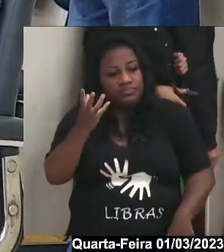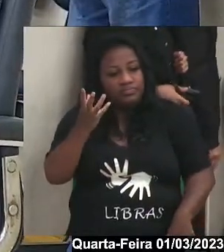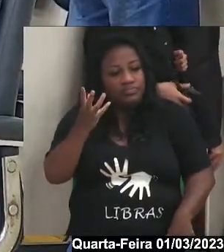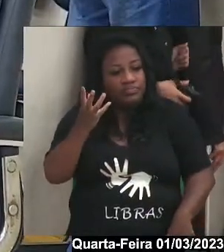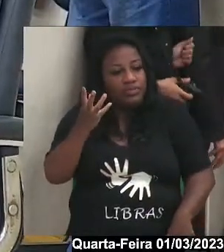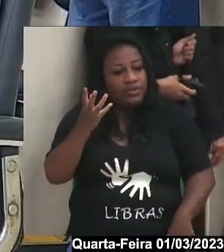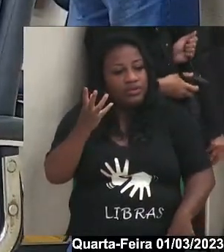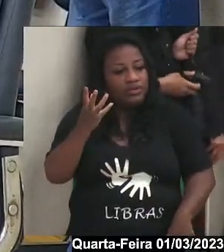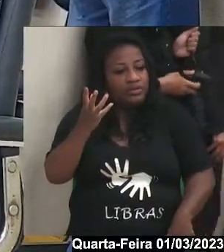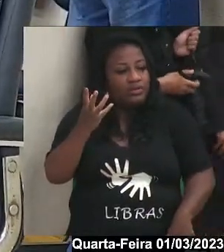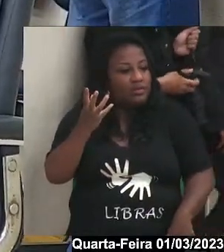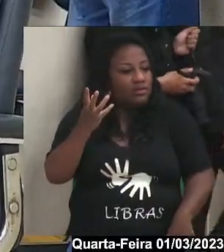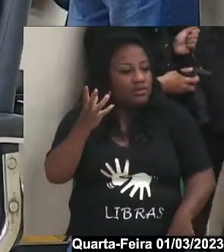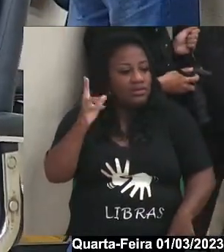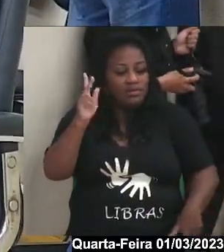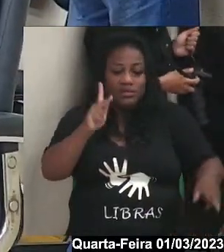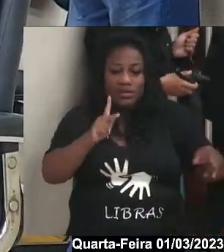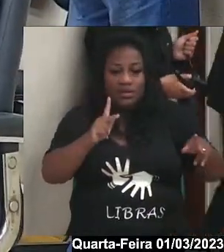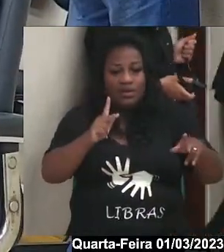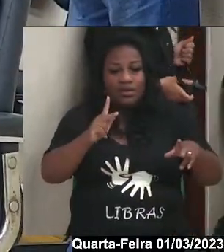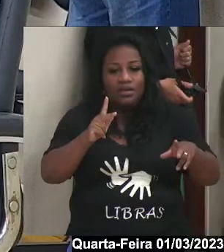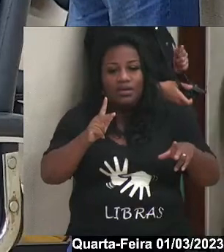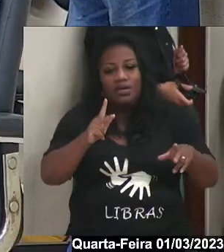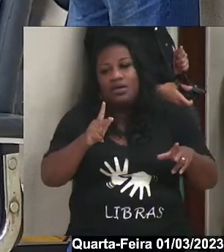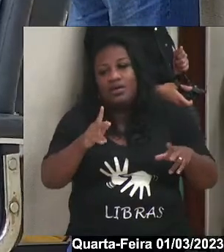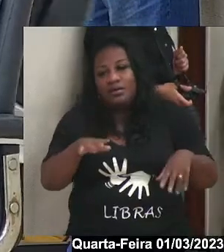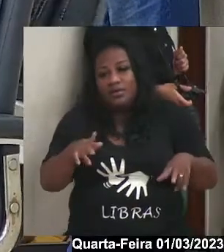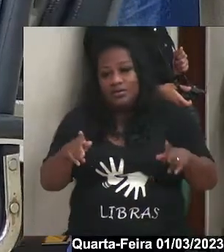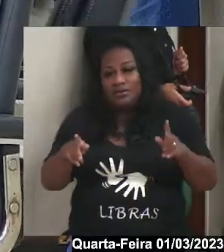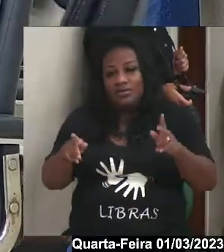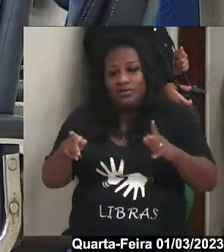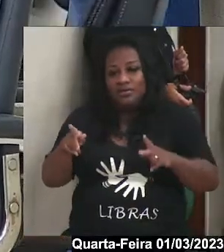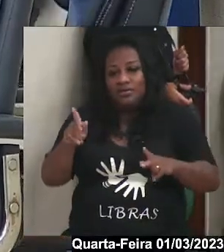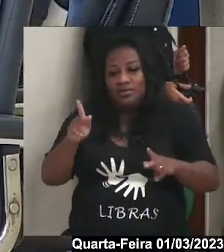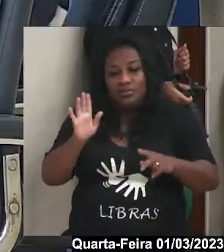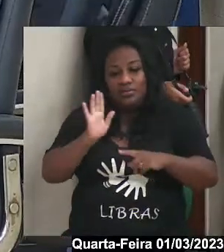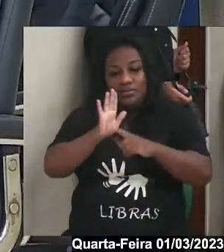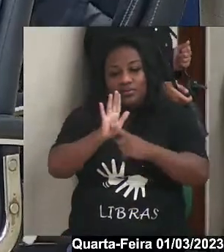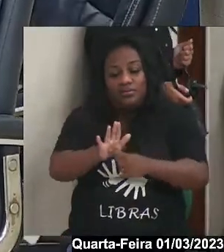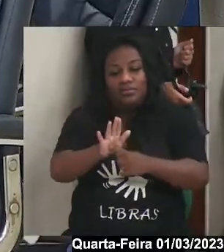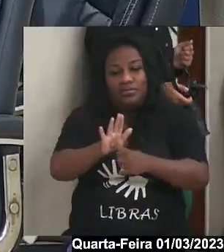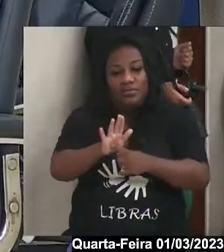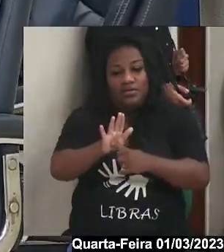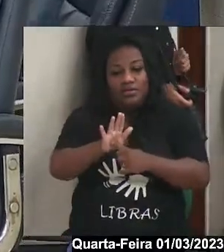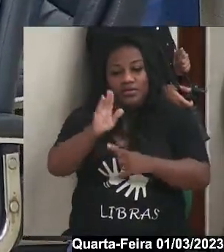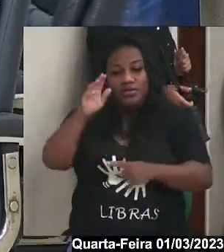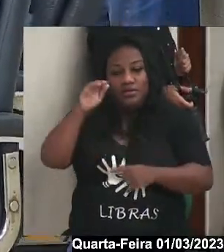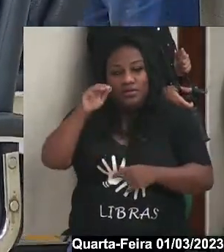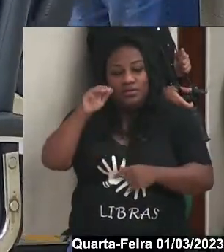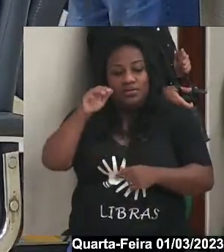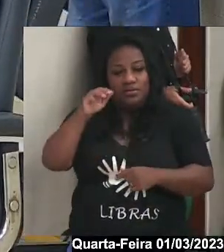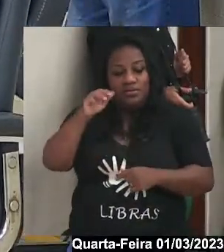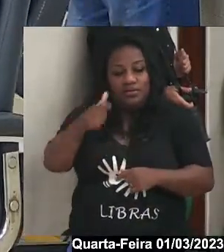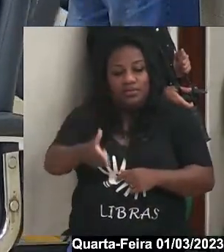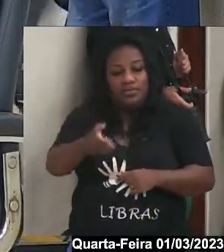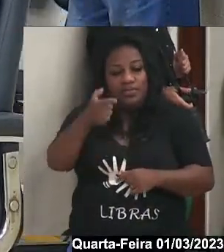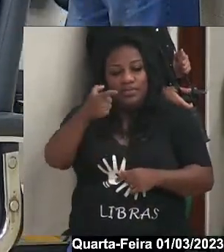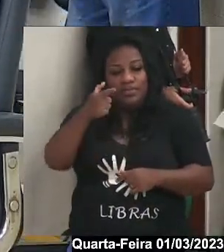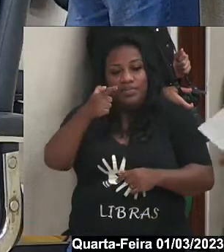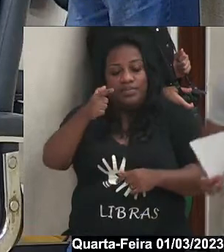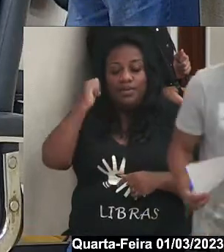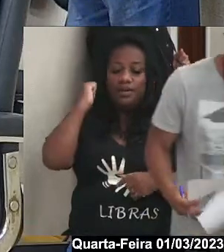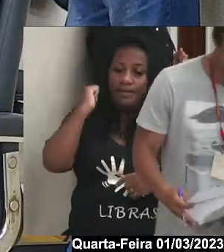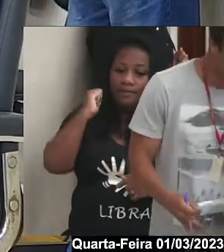população. Mostrar um assassinato daquela forma, como se fosse algo banal. Essa é a primeira coisa que eu fico